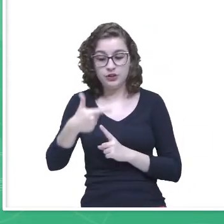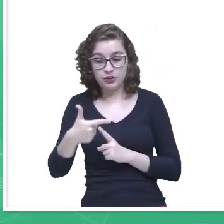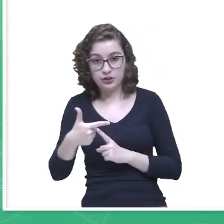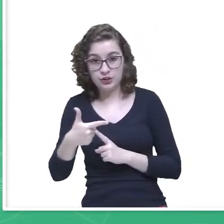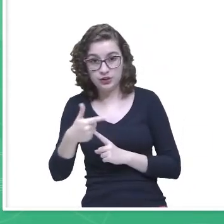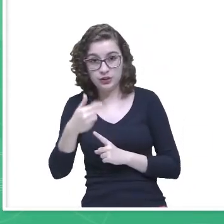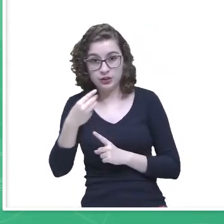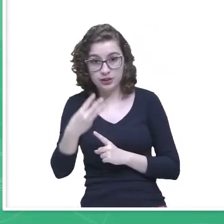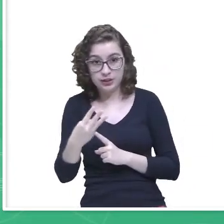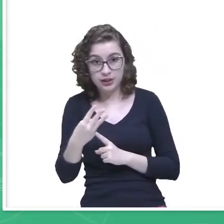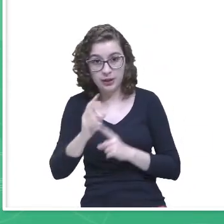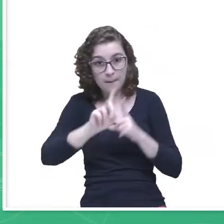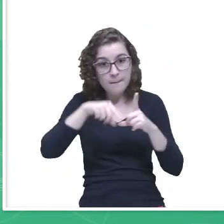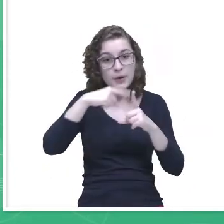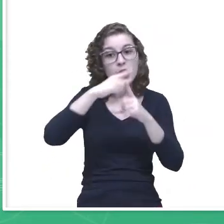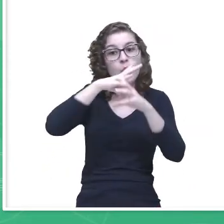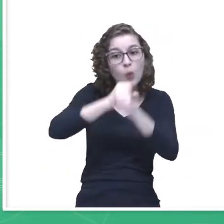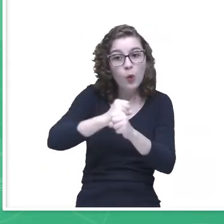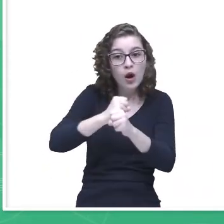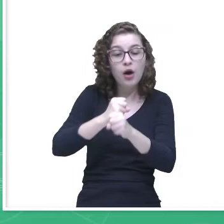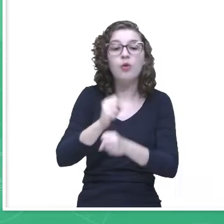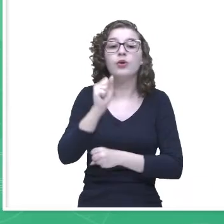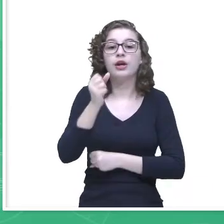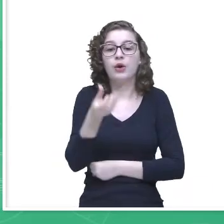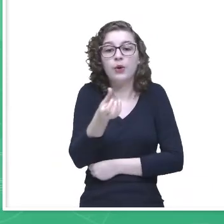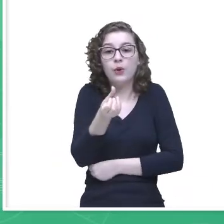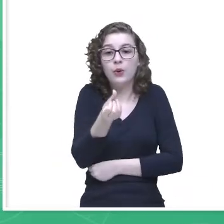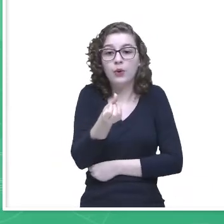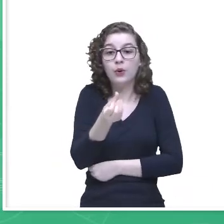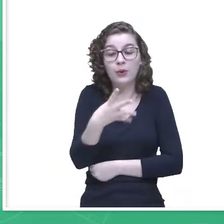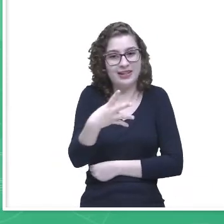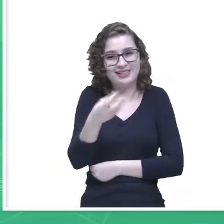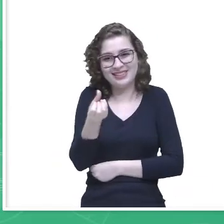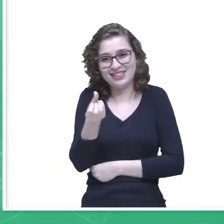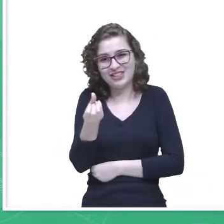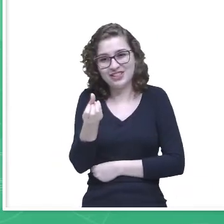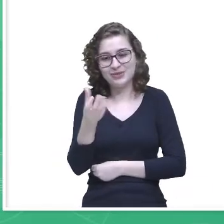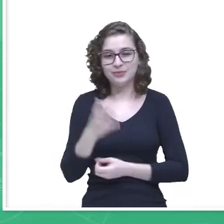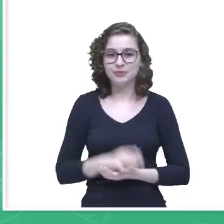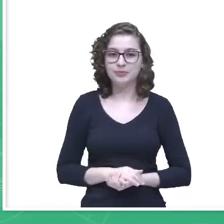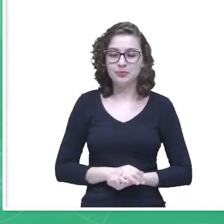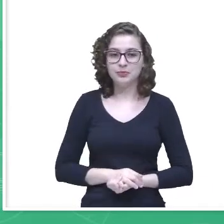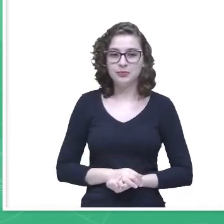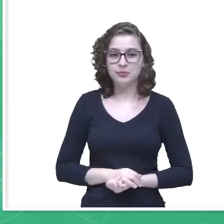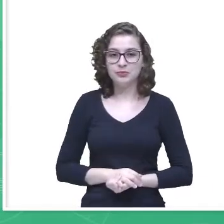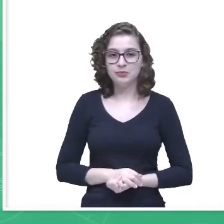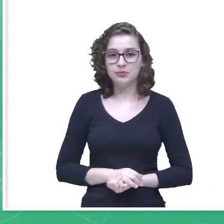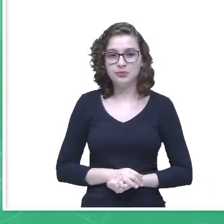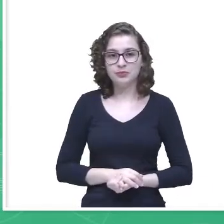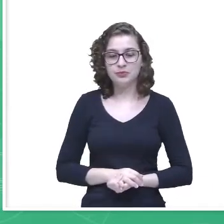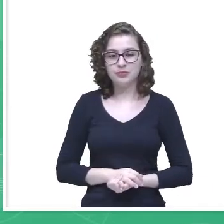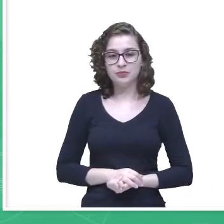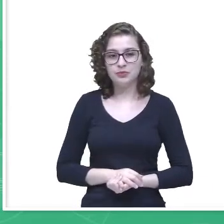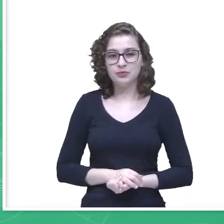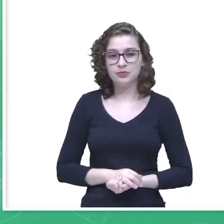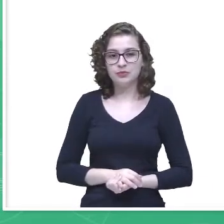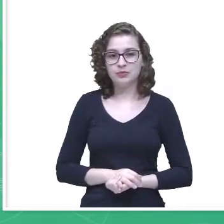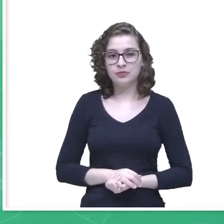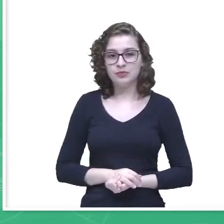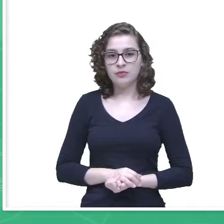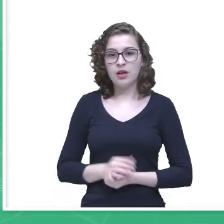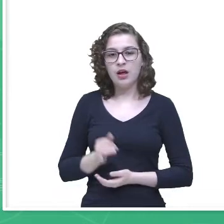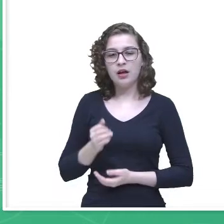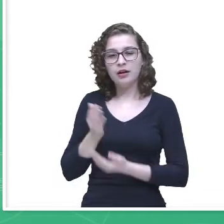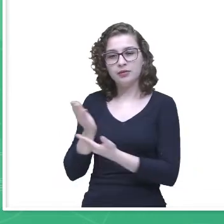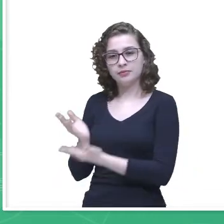46 cromossomos, é a mesma coisa, beleza? Aí eu quero que você dê uma olhada aqui